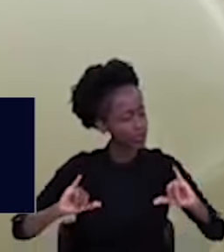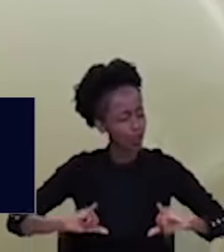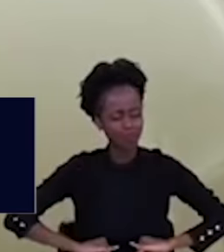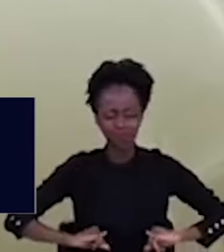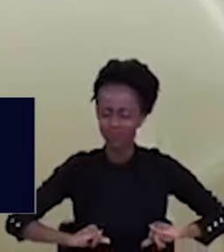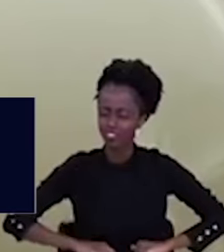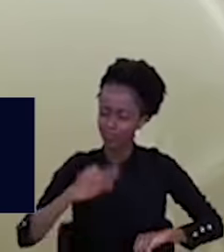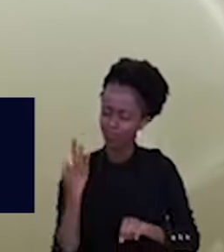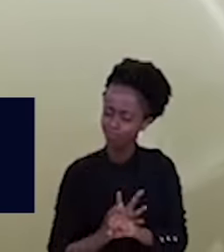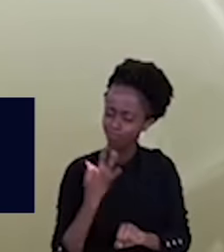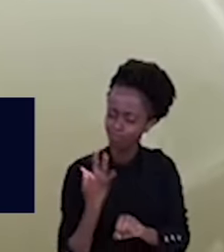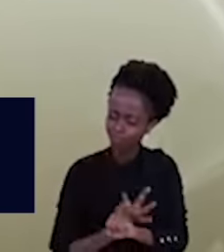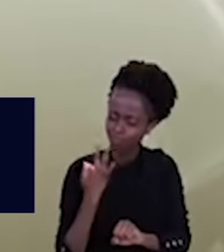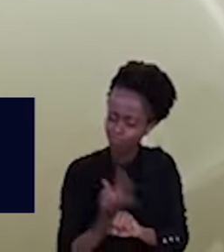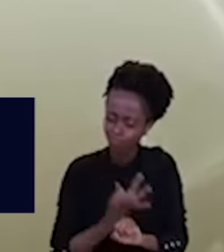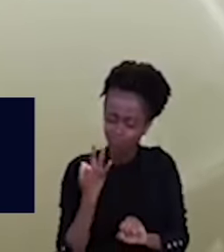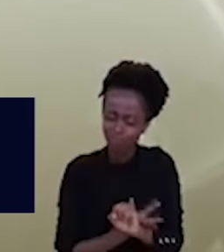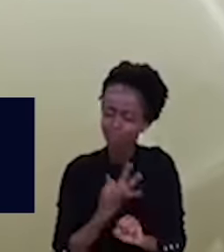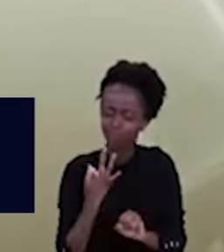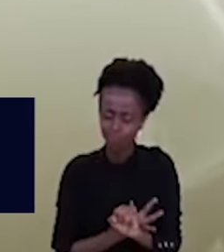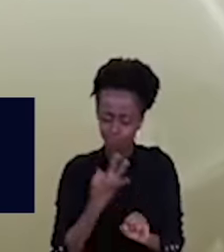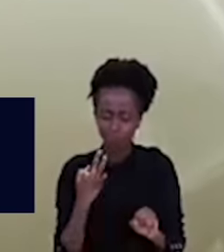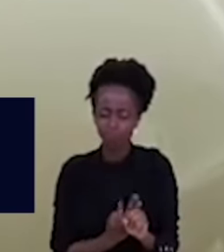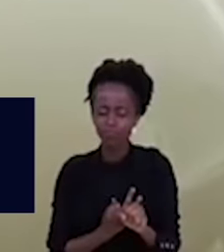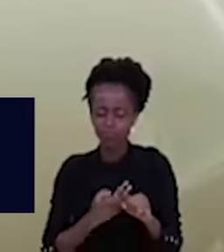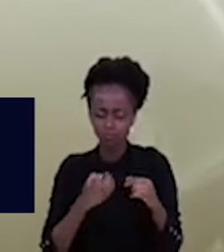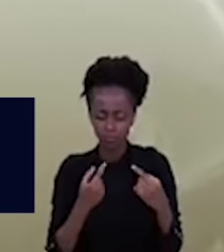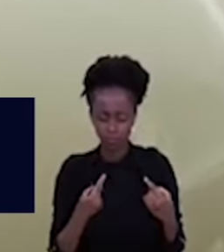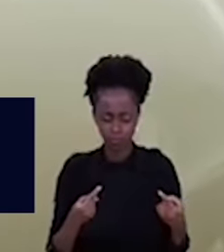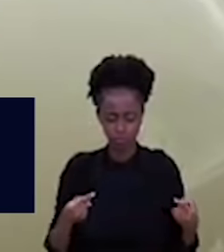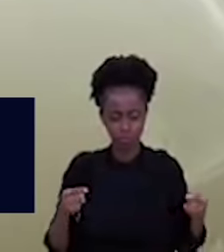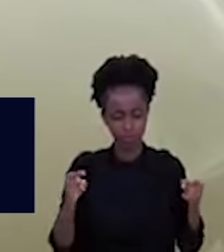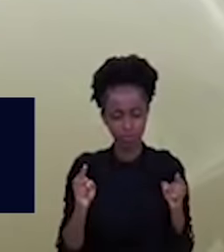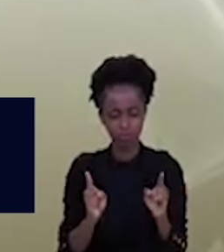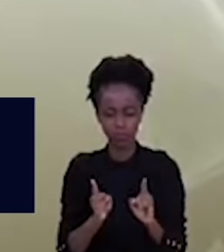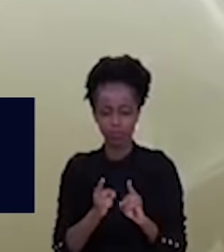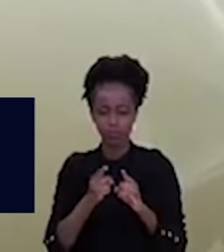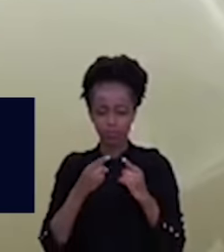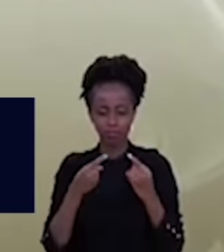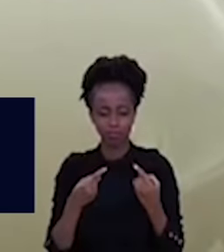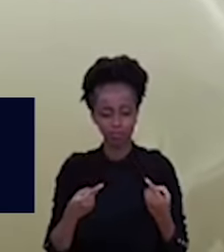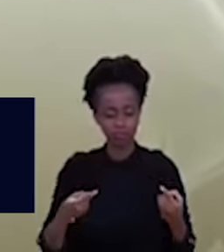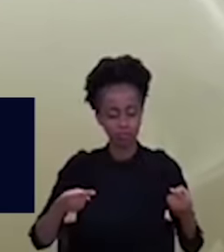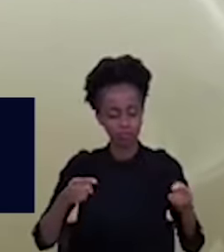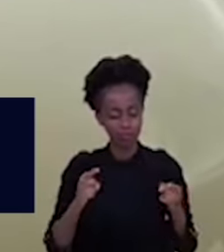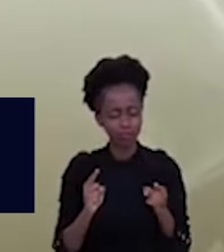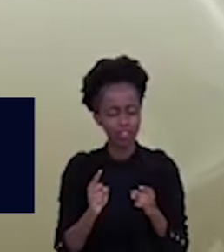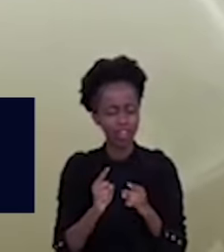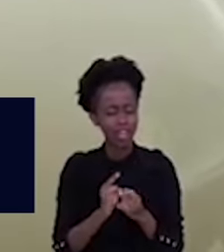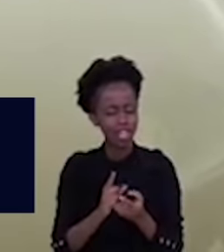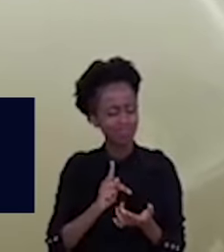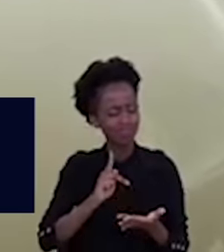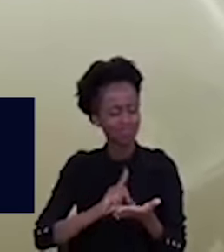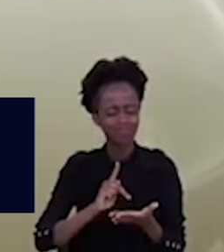amor ele sofreu calado. Todos os momentos. Todos os momentos. Então diga pra ele, na